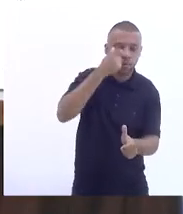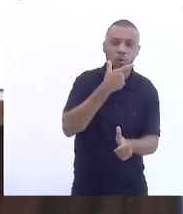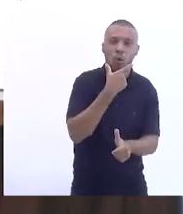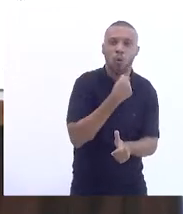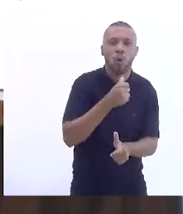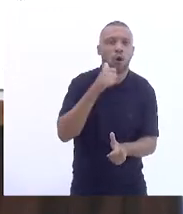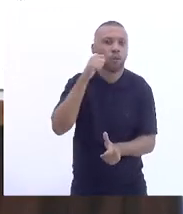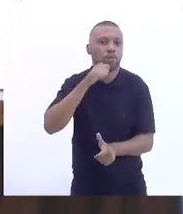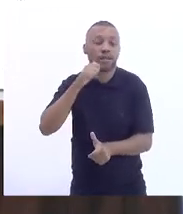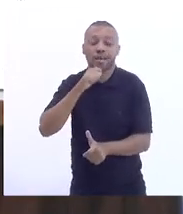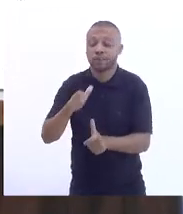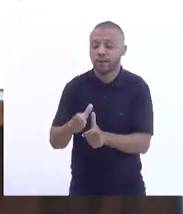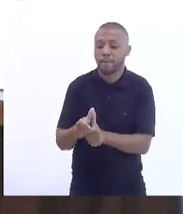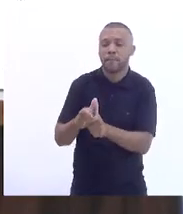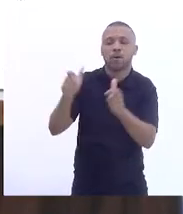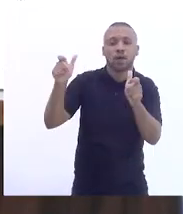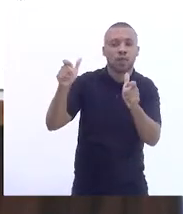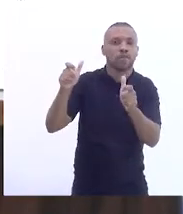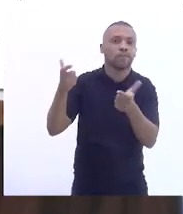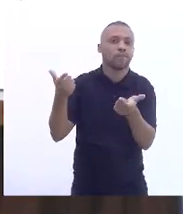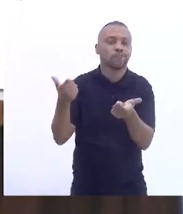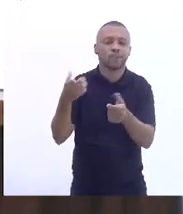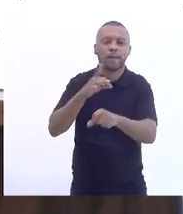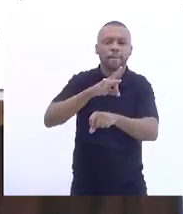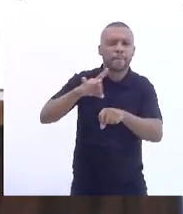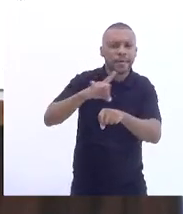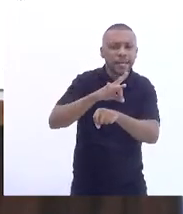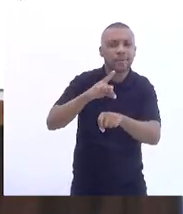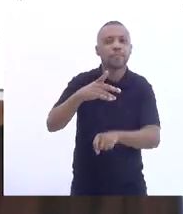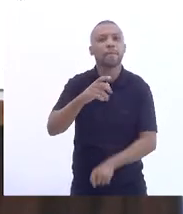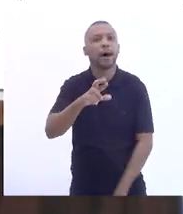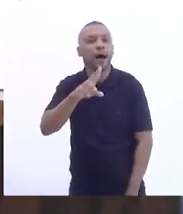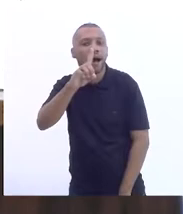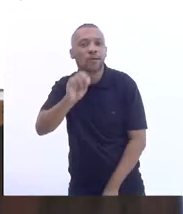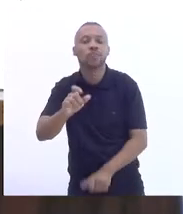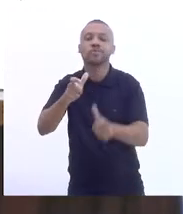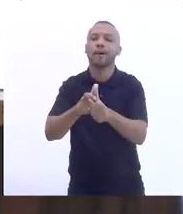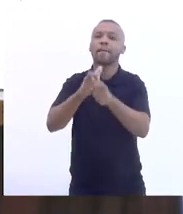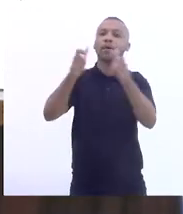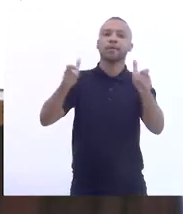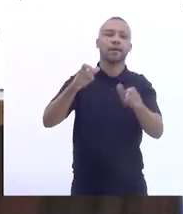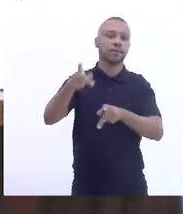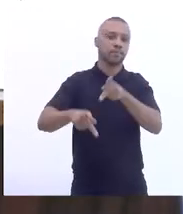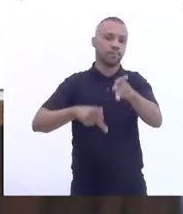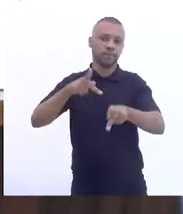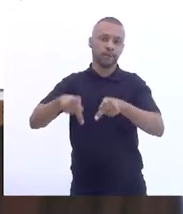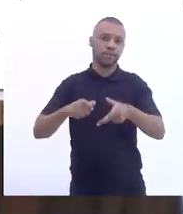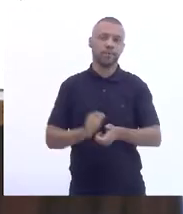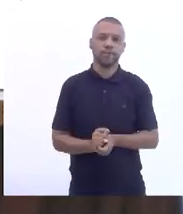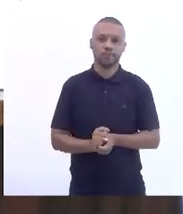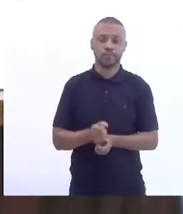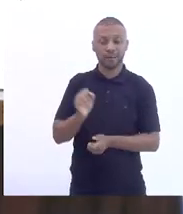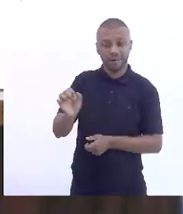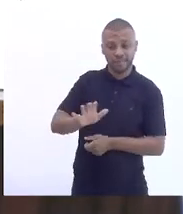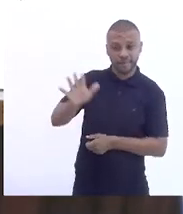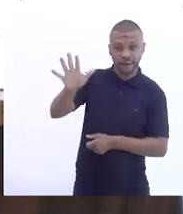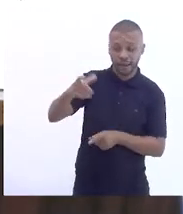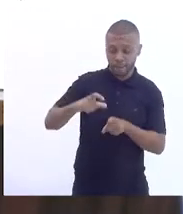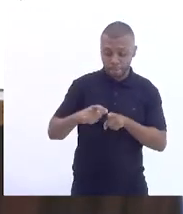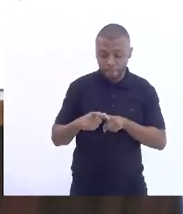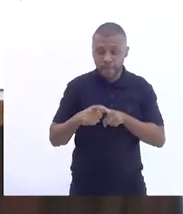a maioria da população pretos e pardos são a maioria da população territórios de favela e